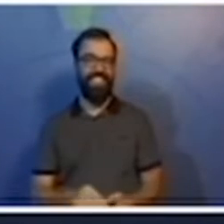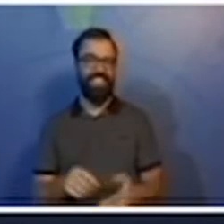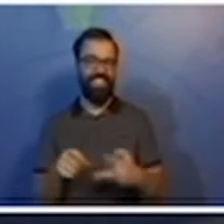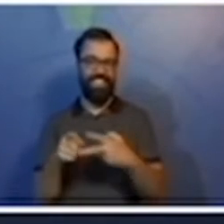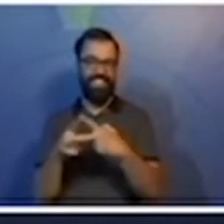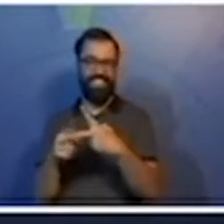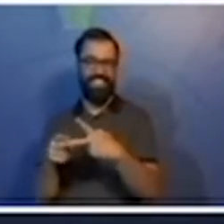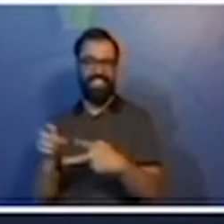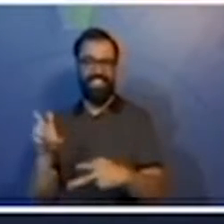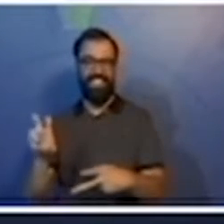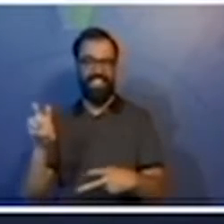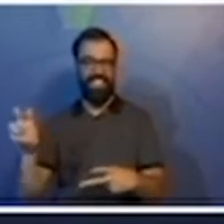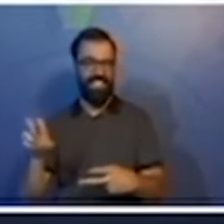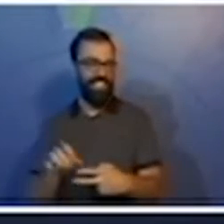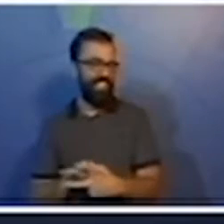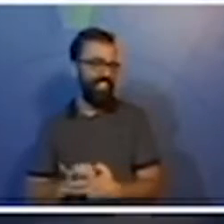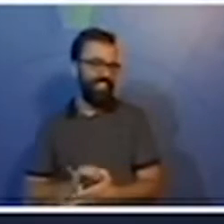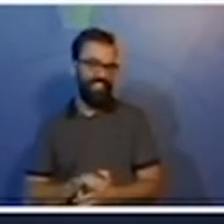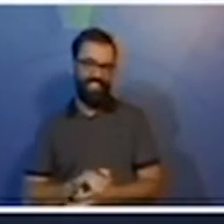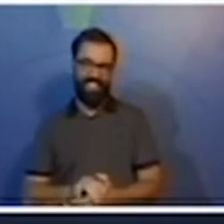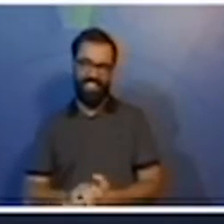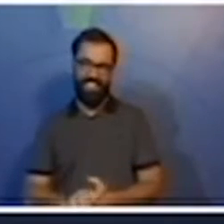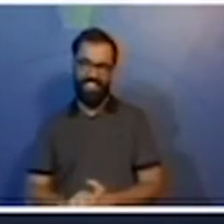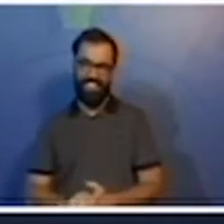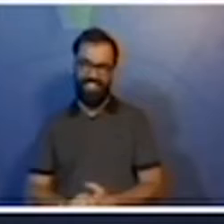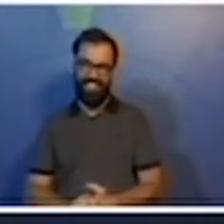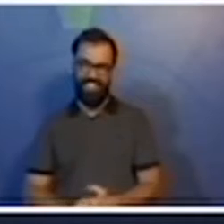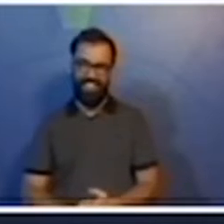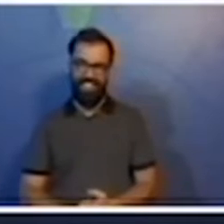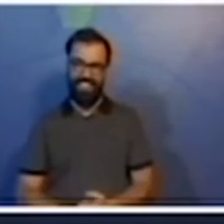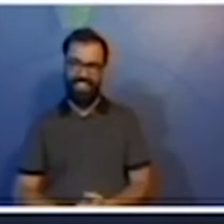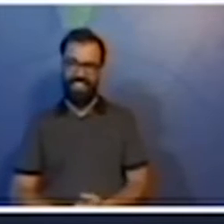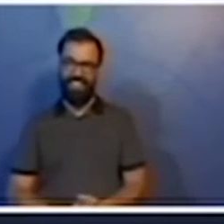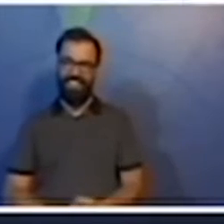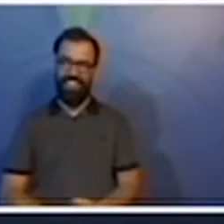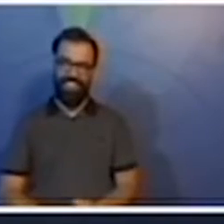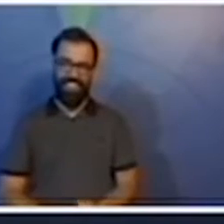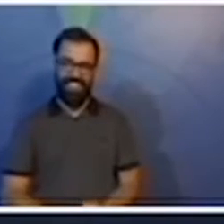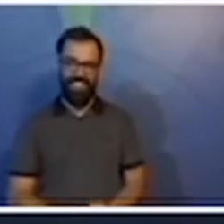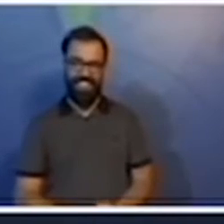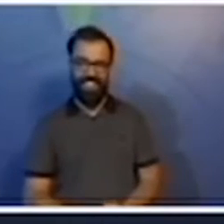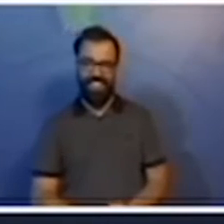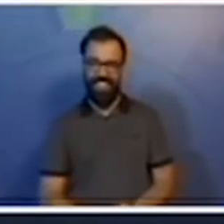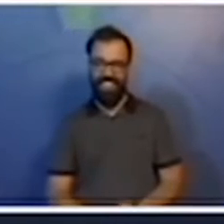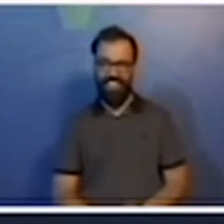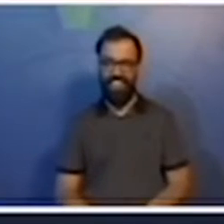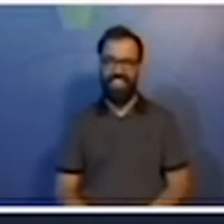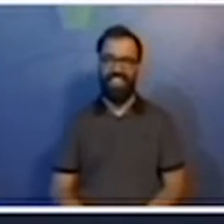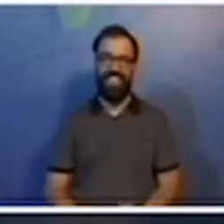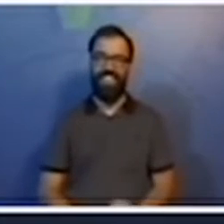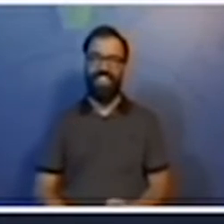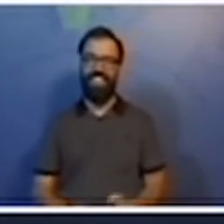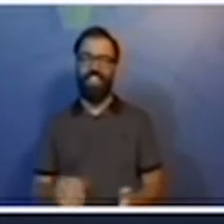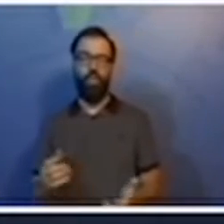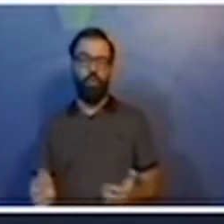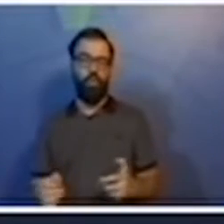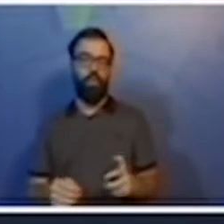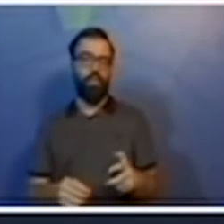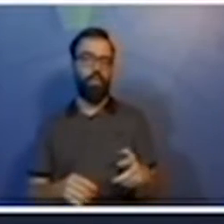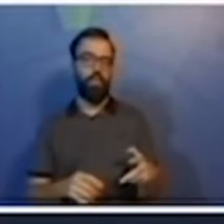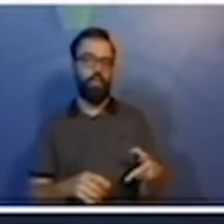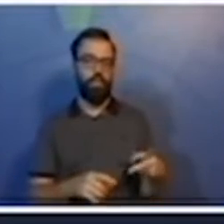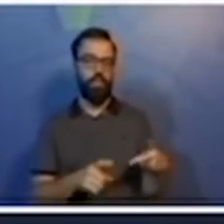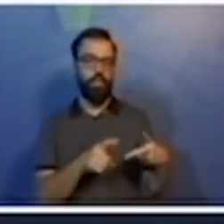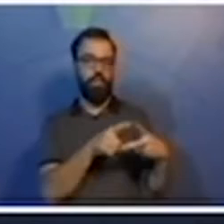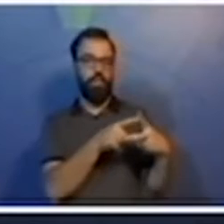55, isso mesmo. Bom, é que eu não coloquei resposta, desculpa, gente. Qual que é o saldo? Isso aqui é